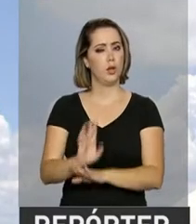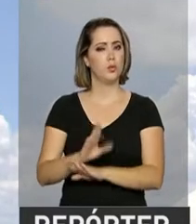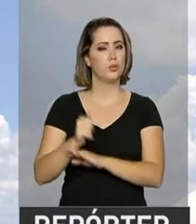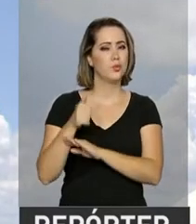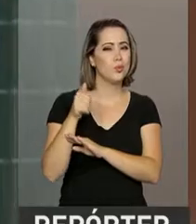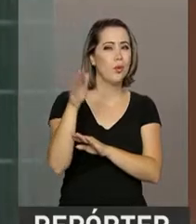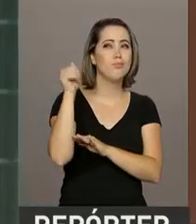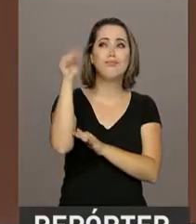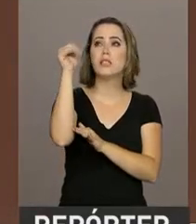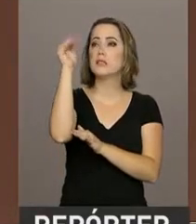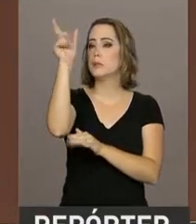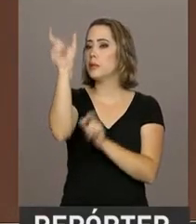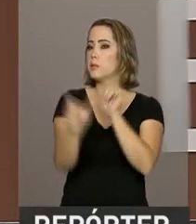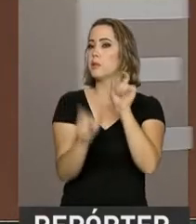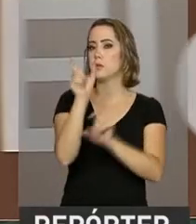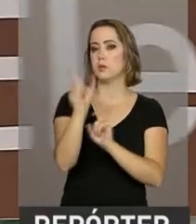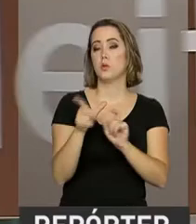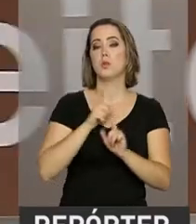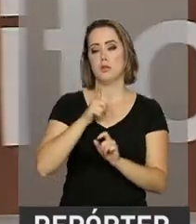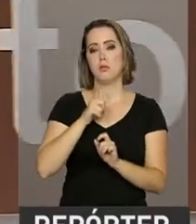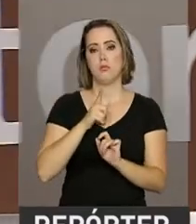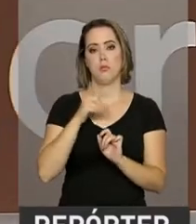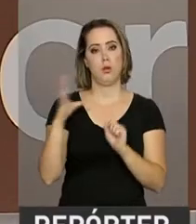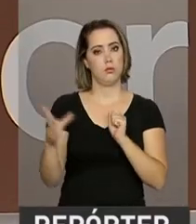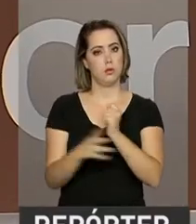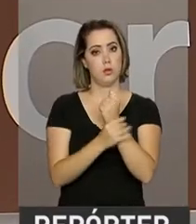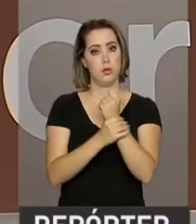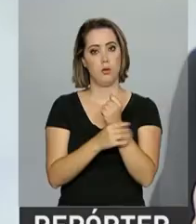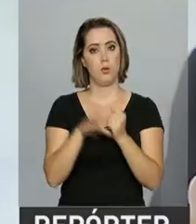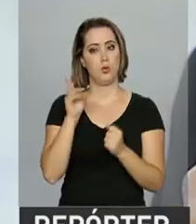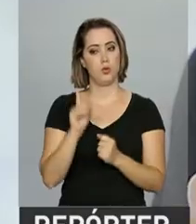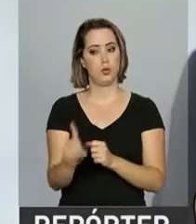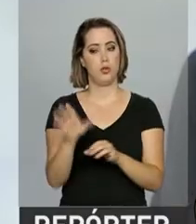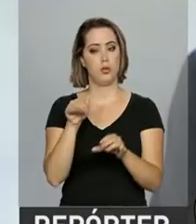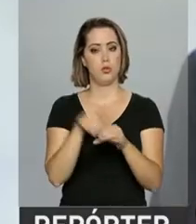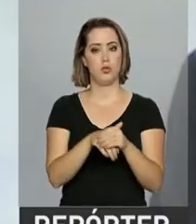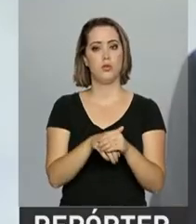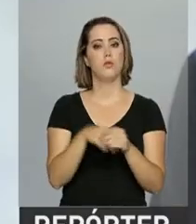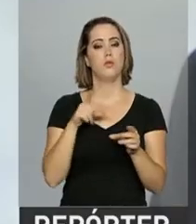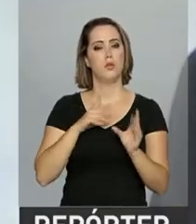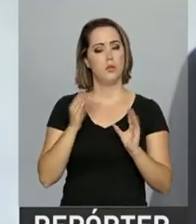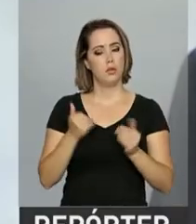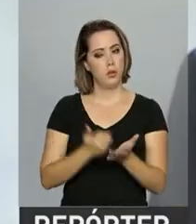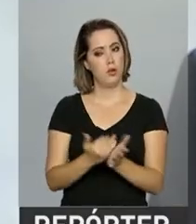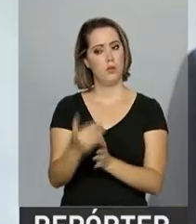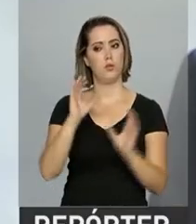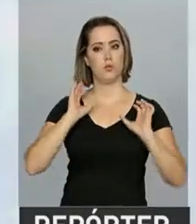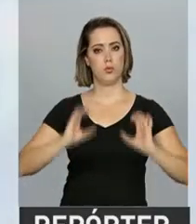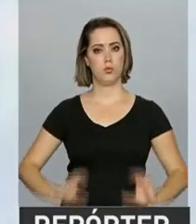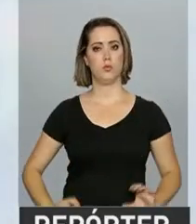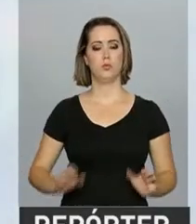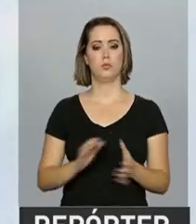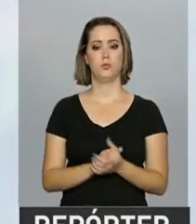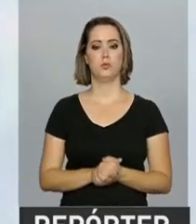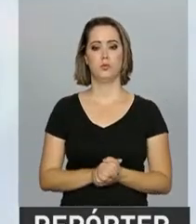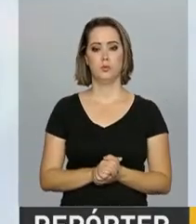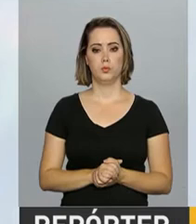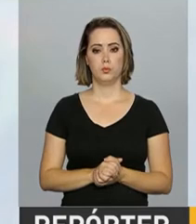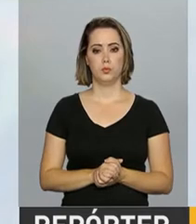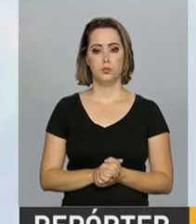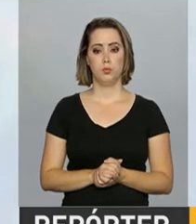mais brasileiros tenham assegurado o direito a votar e a exercer a cidadania. O título